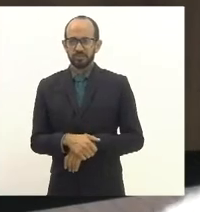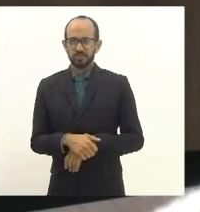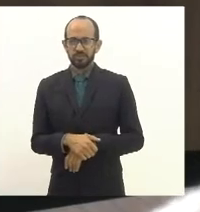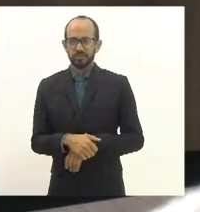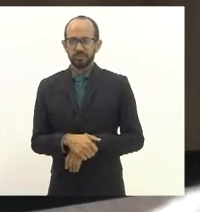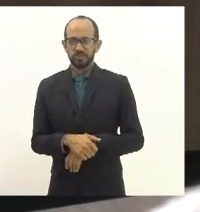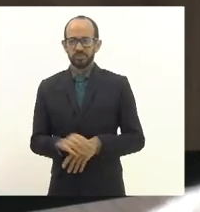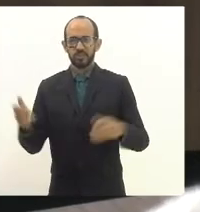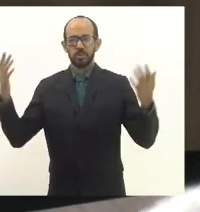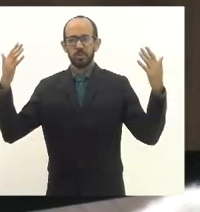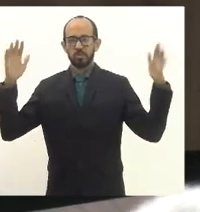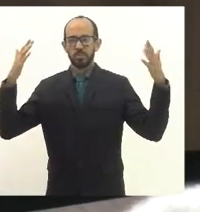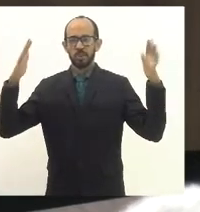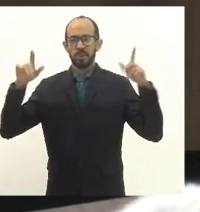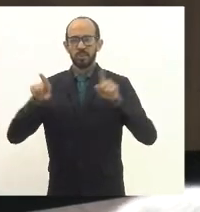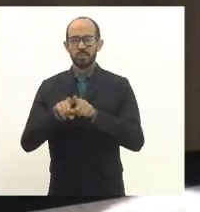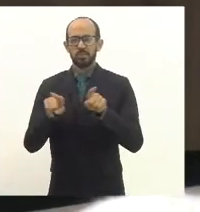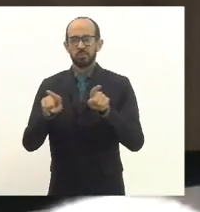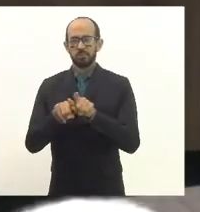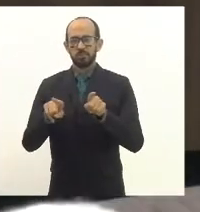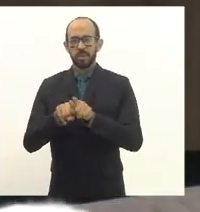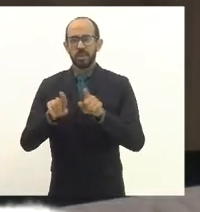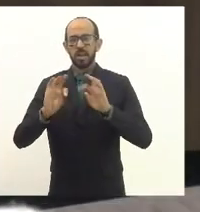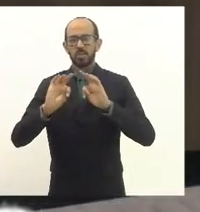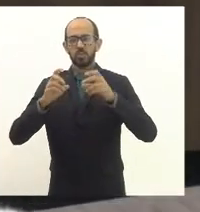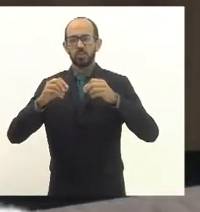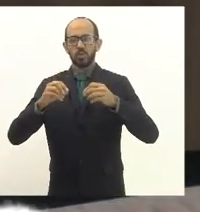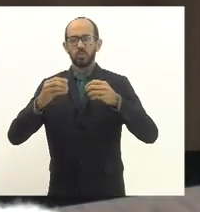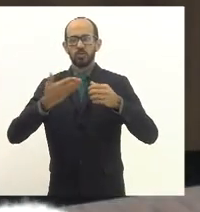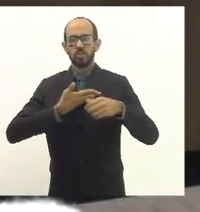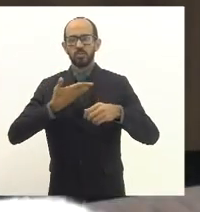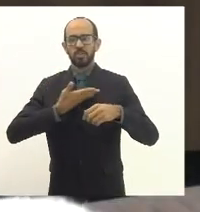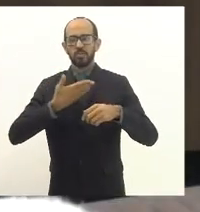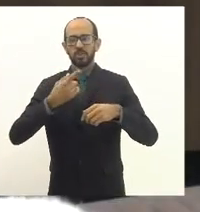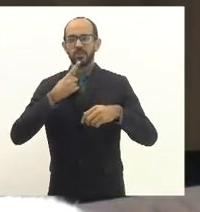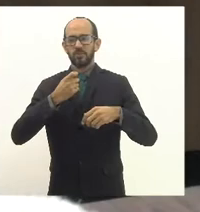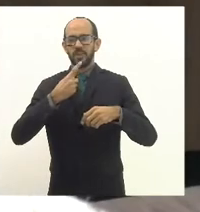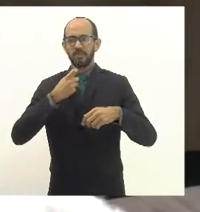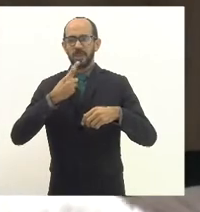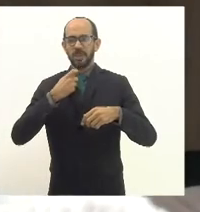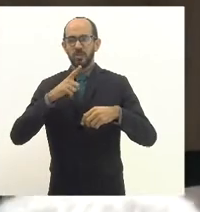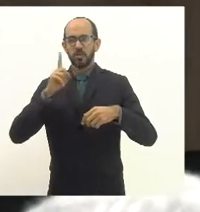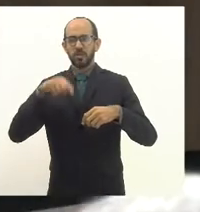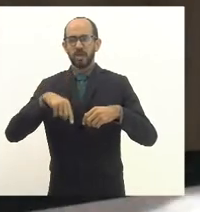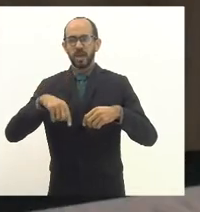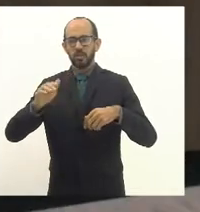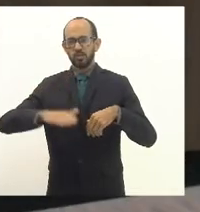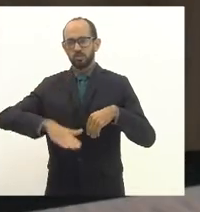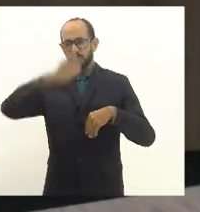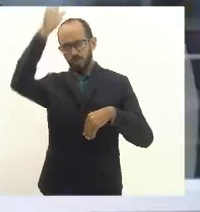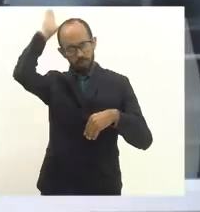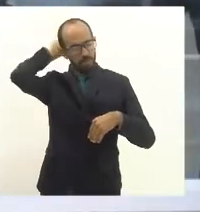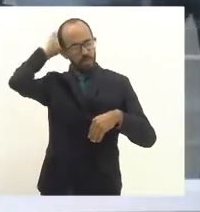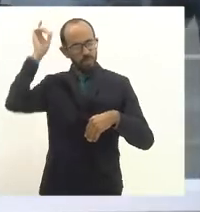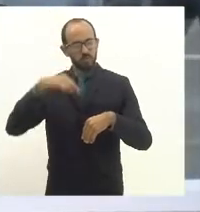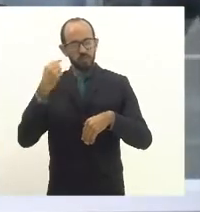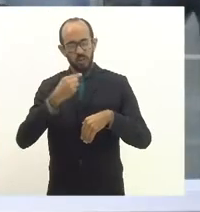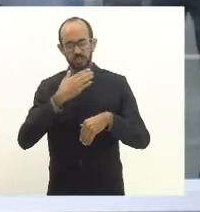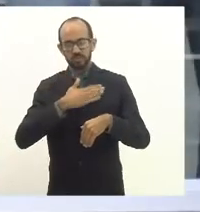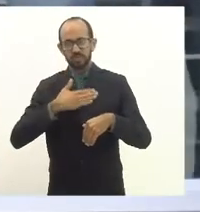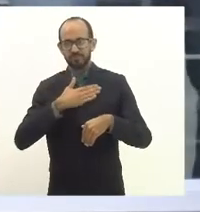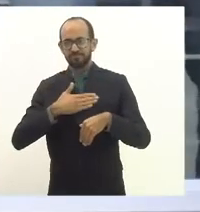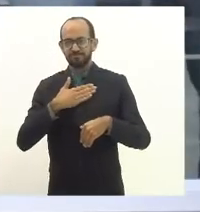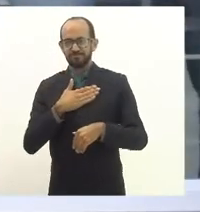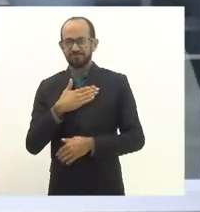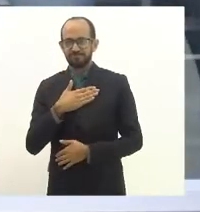Saudar aí os nossos companheiros de vermelho, que são os nossos bombeiros queridos.